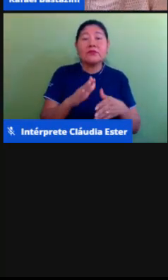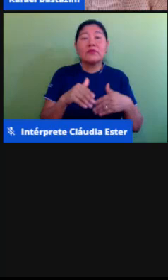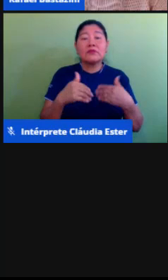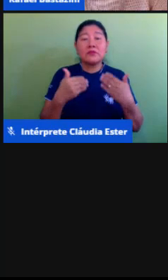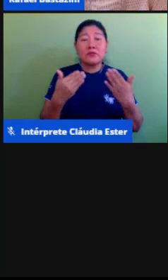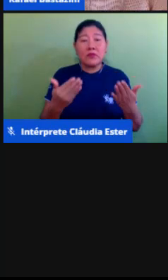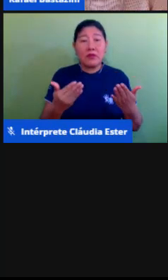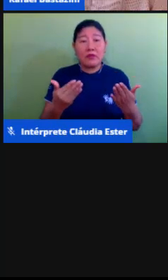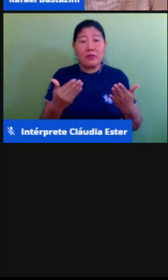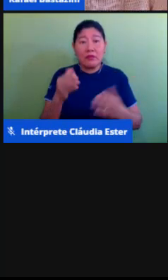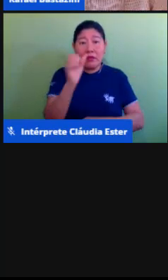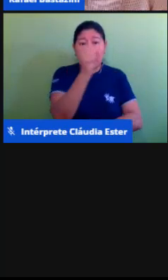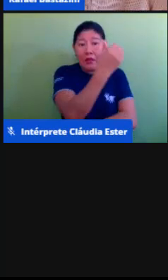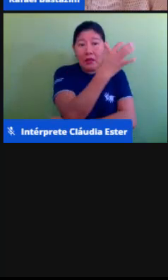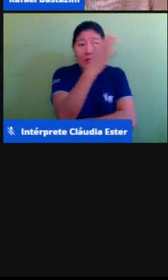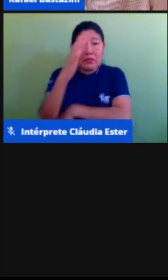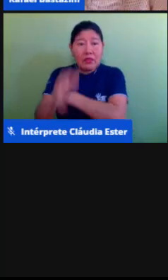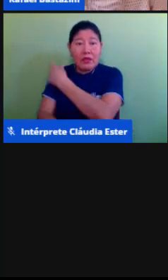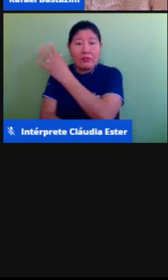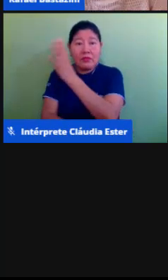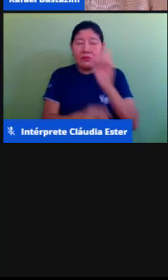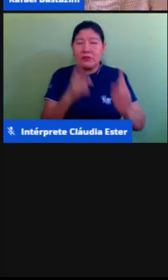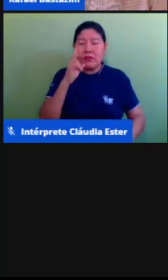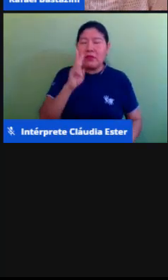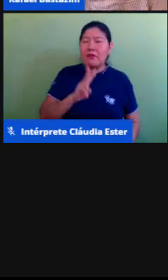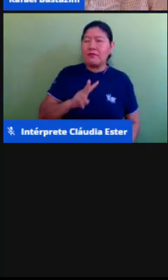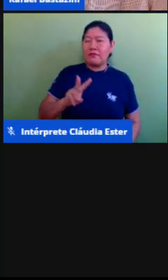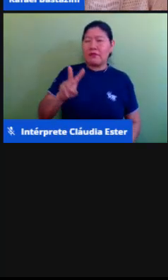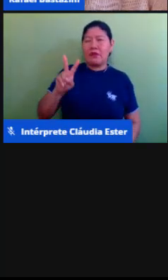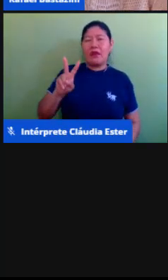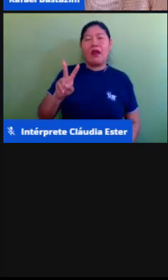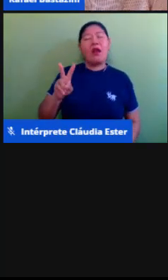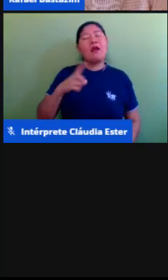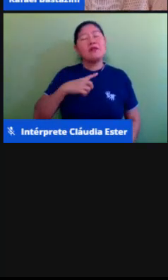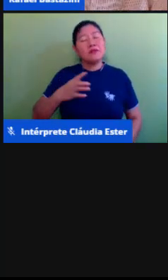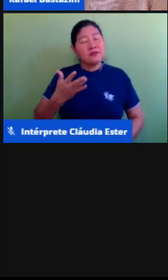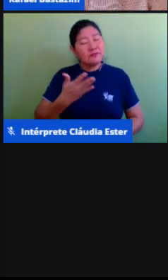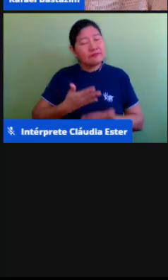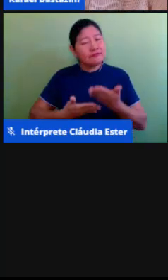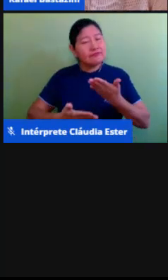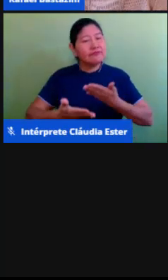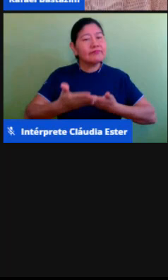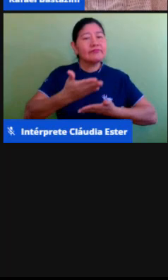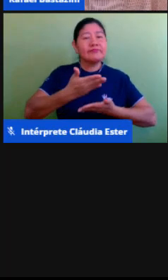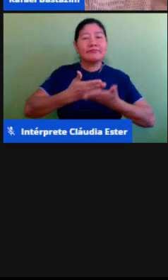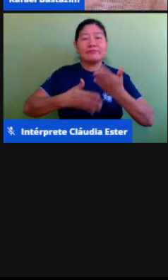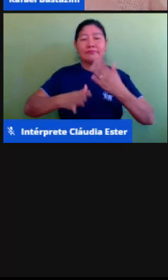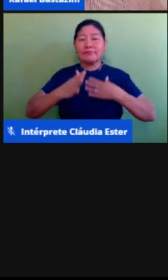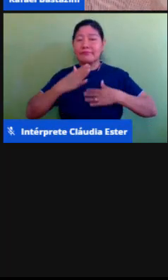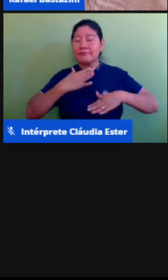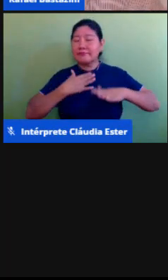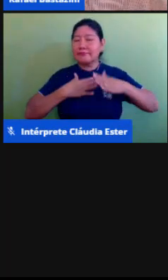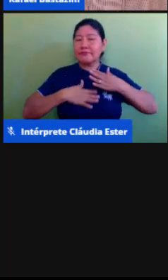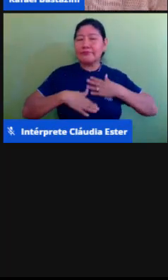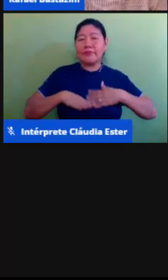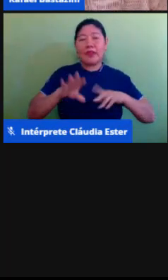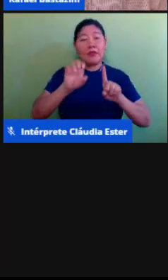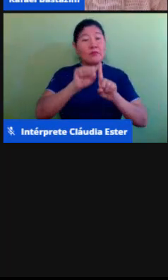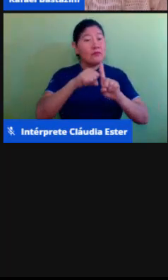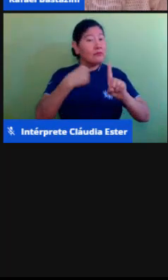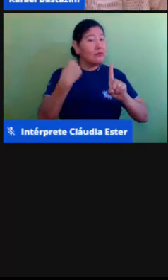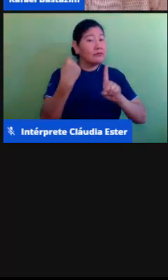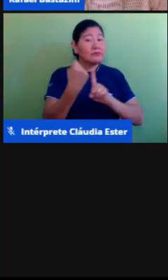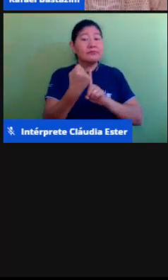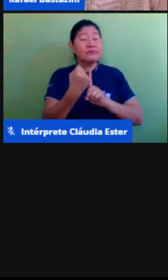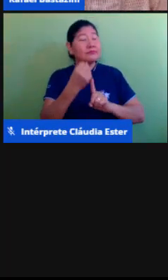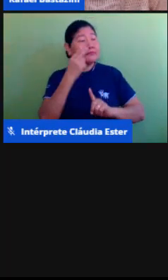vista como uma síntese harmoniosa das relações de uma sociedade indiferenciada